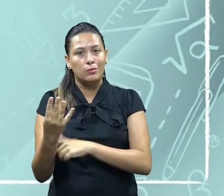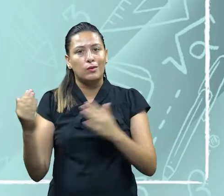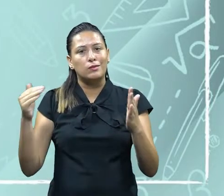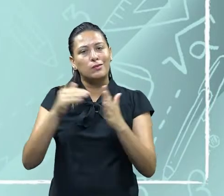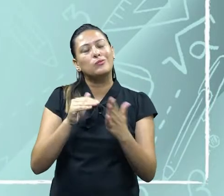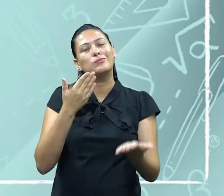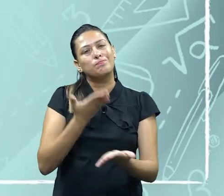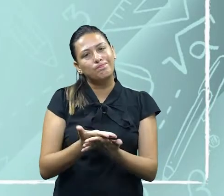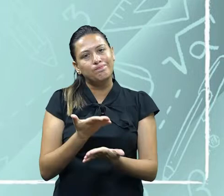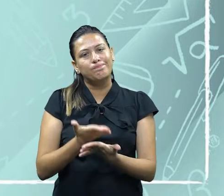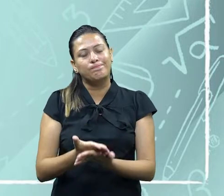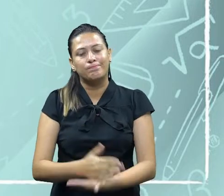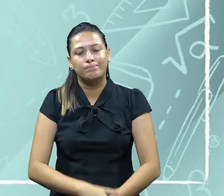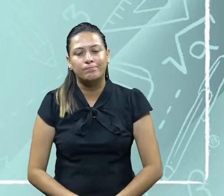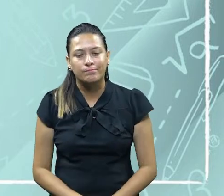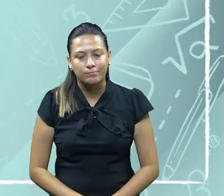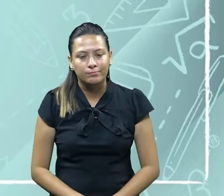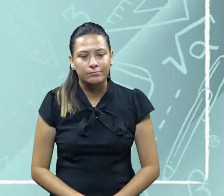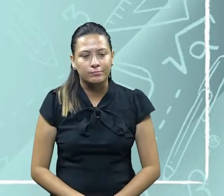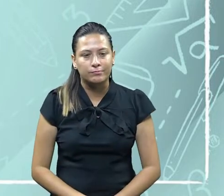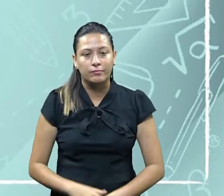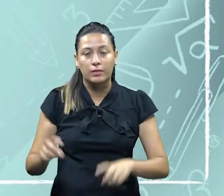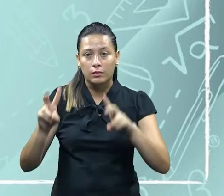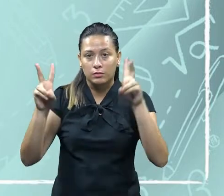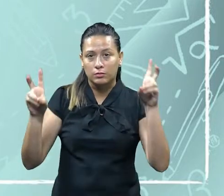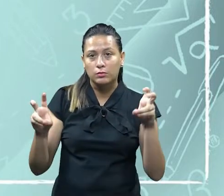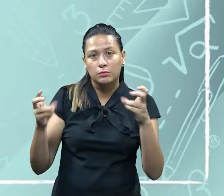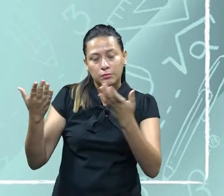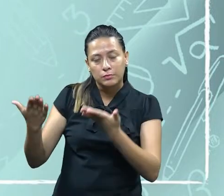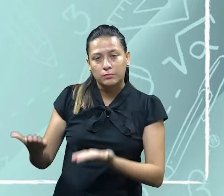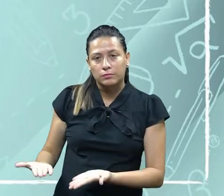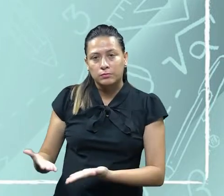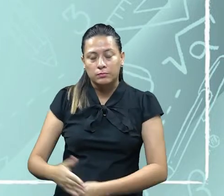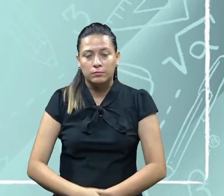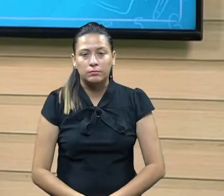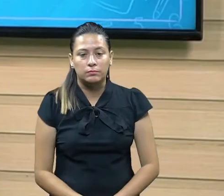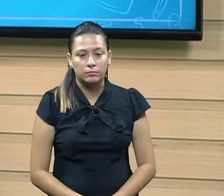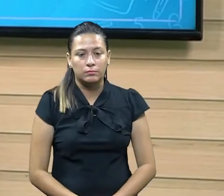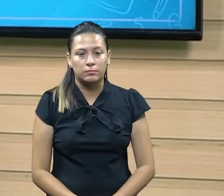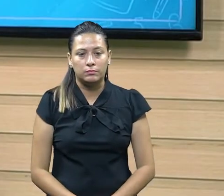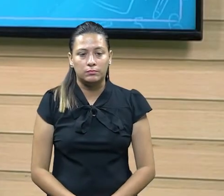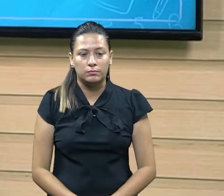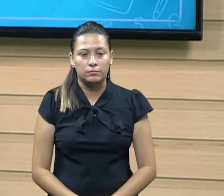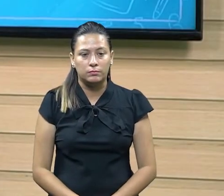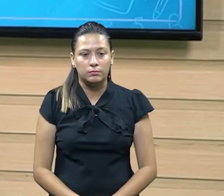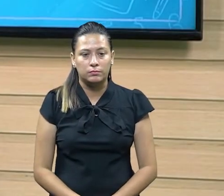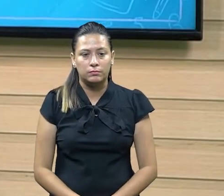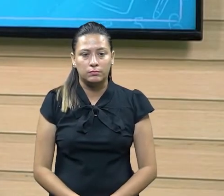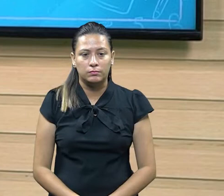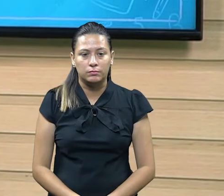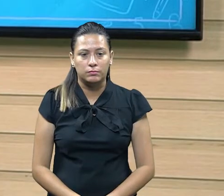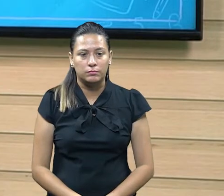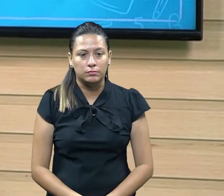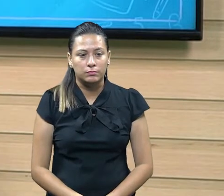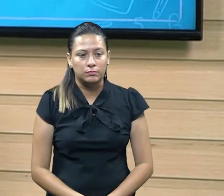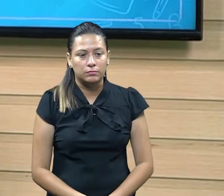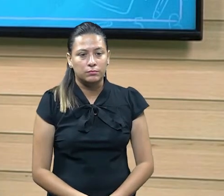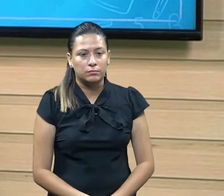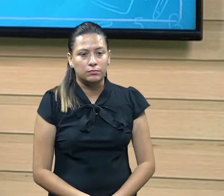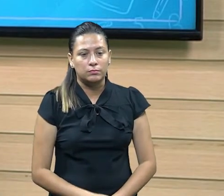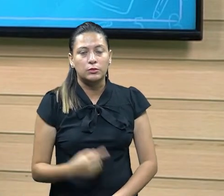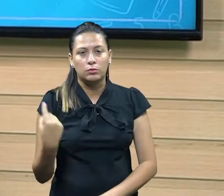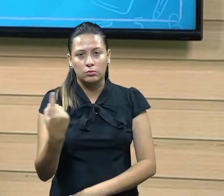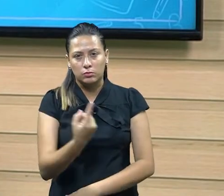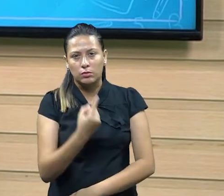aula sobre este conteúdo, sobre esse assunto. Nas primeiras aulas, nós aprendemos